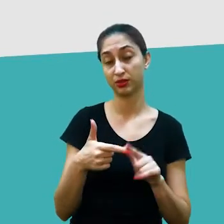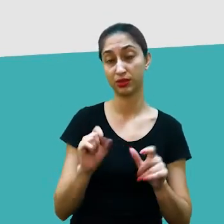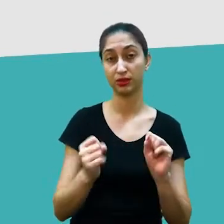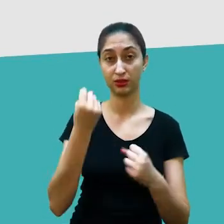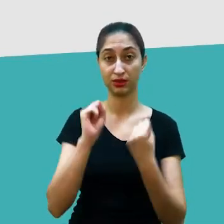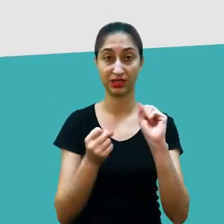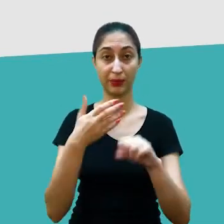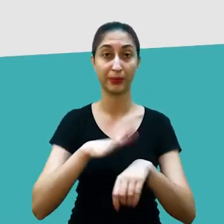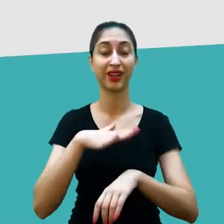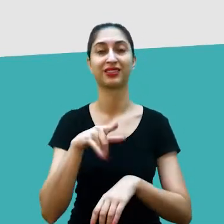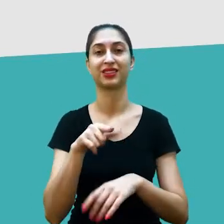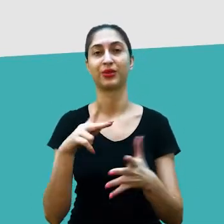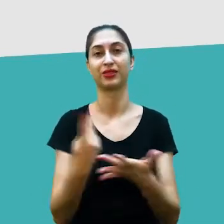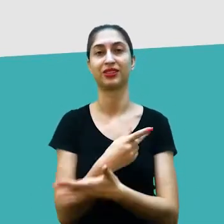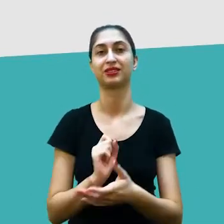mais poluidora, né?